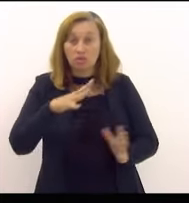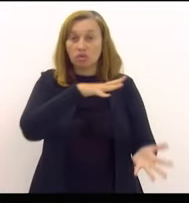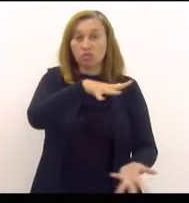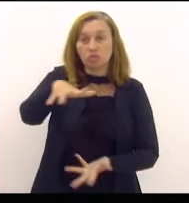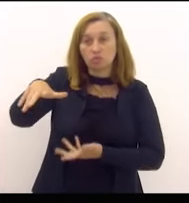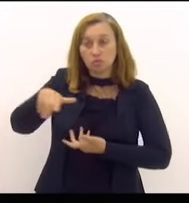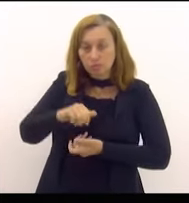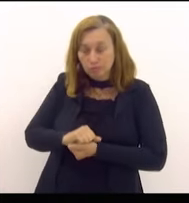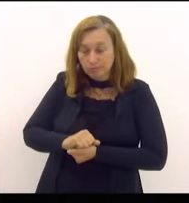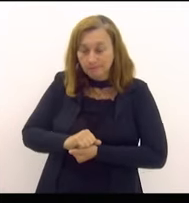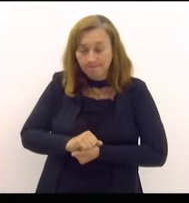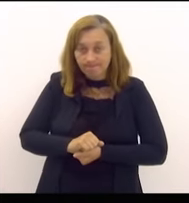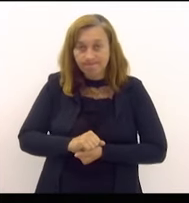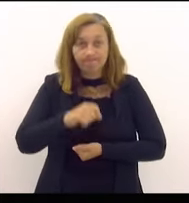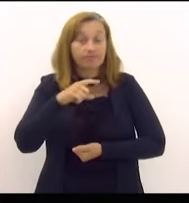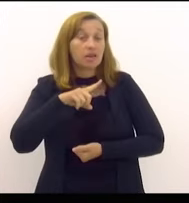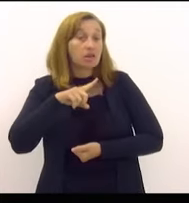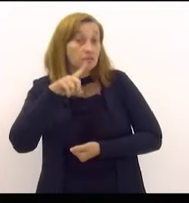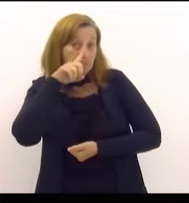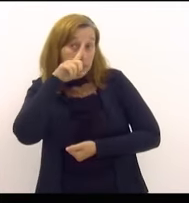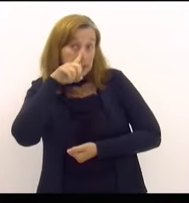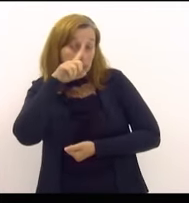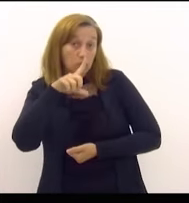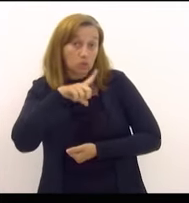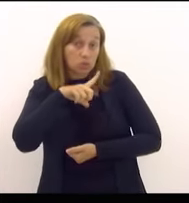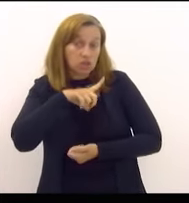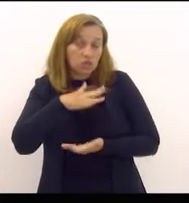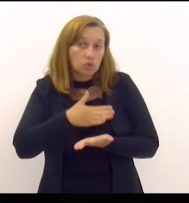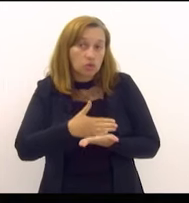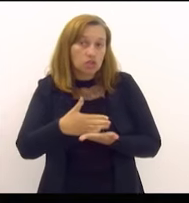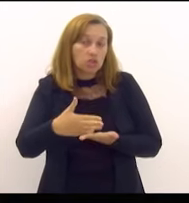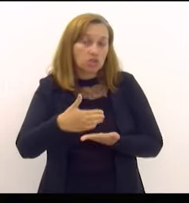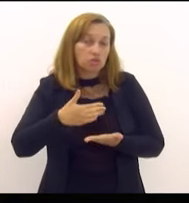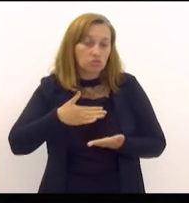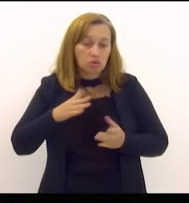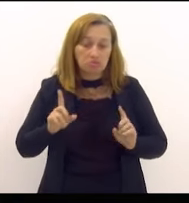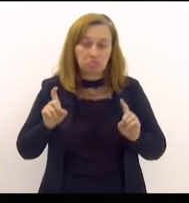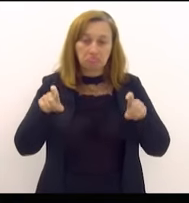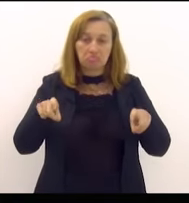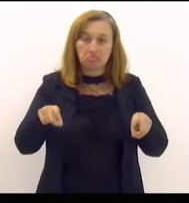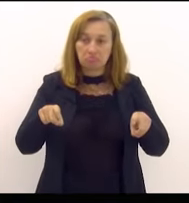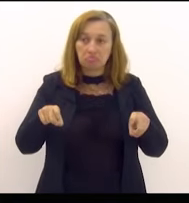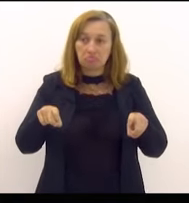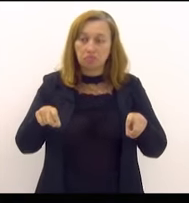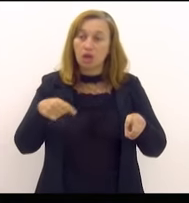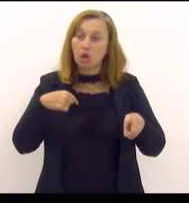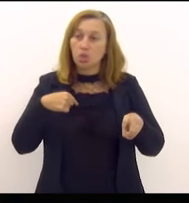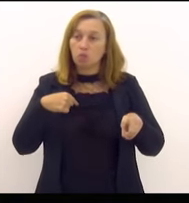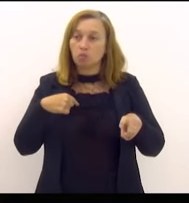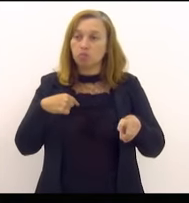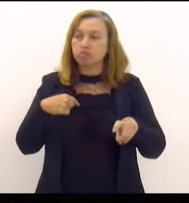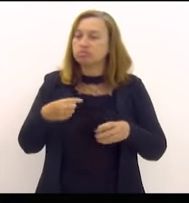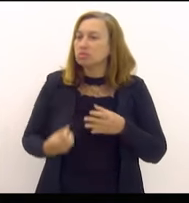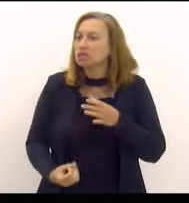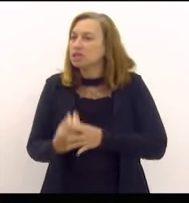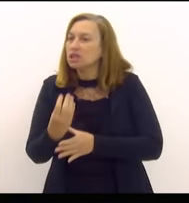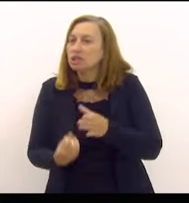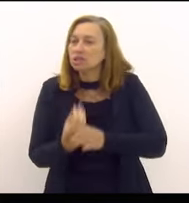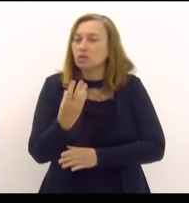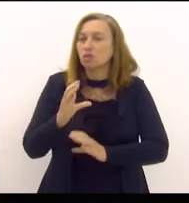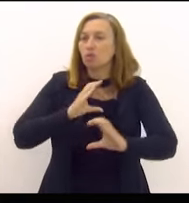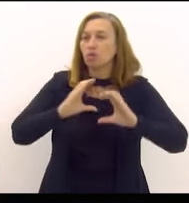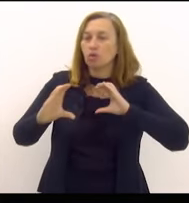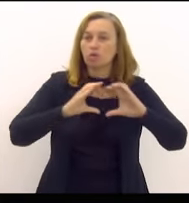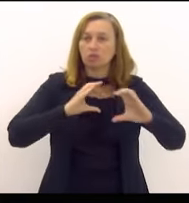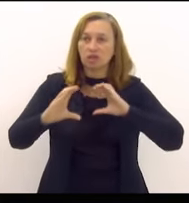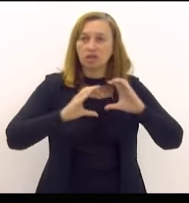que está em risco. Desde o início do meu mandato, eu venho tentando construir uma interlocução com